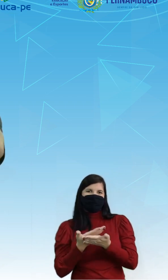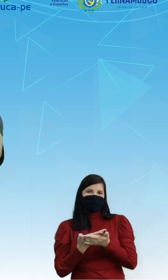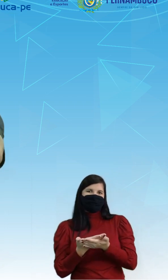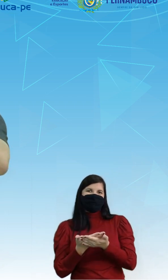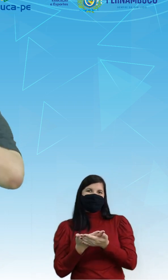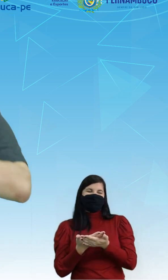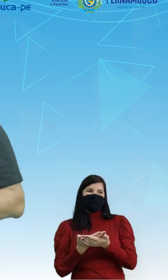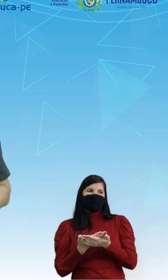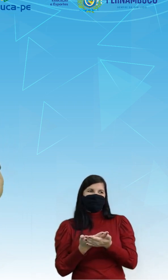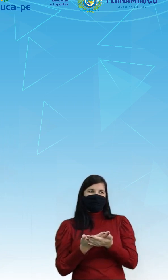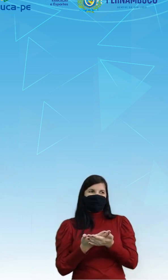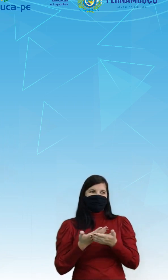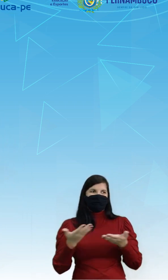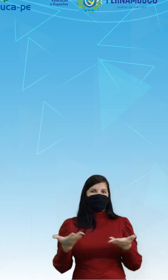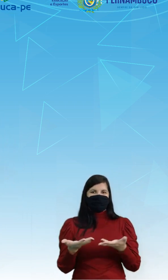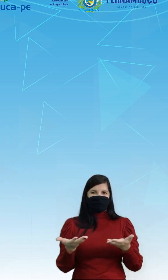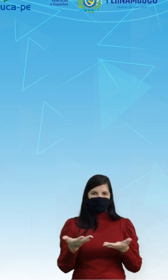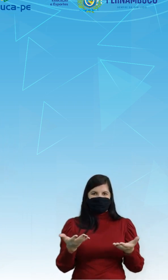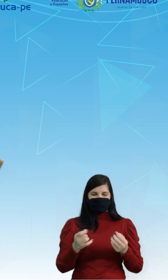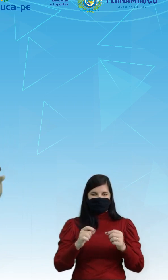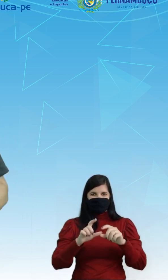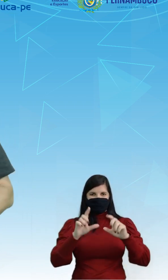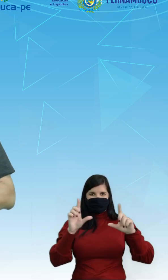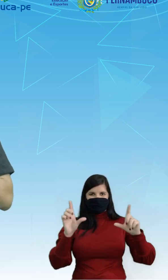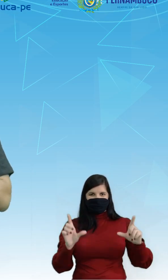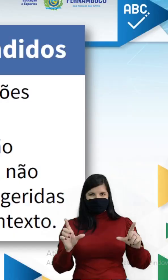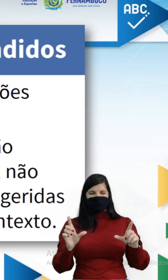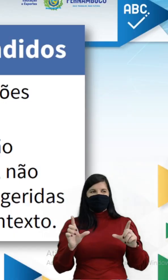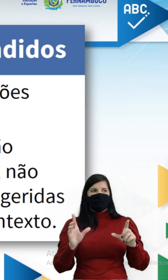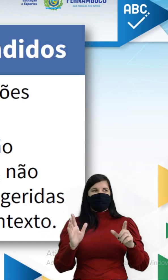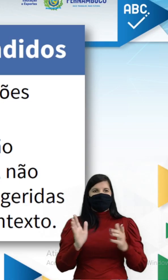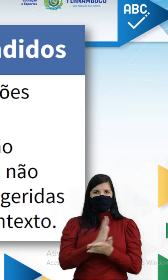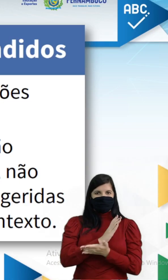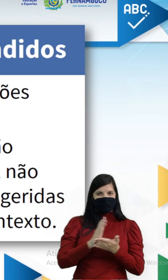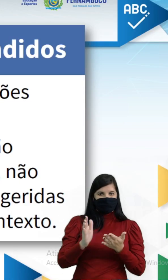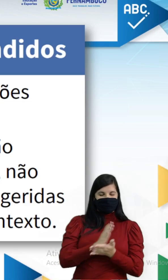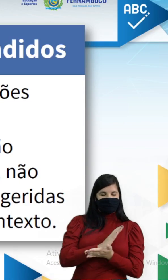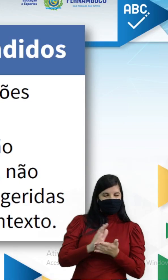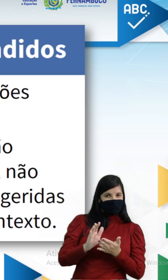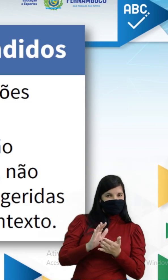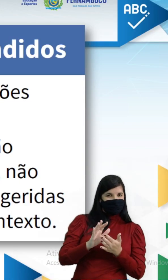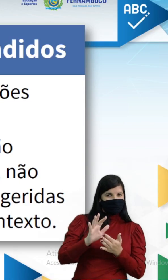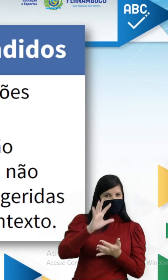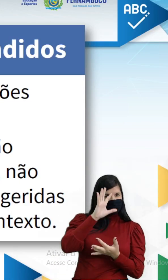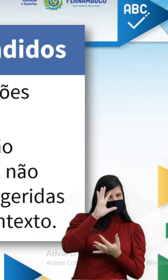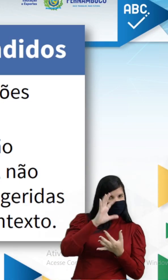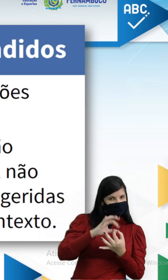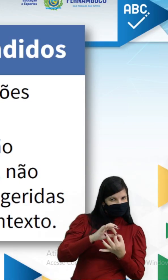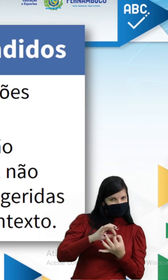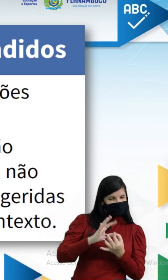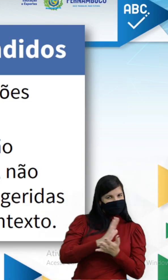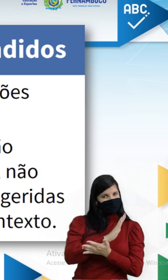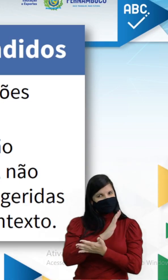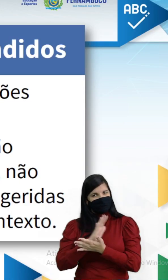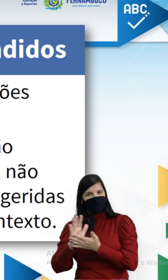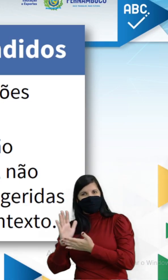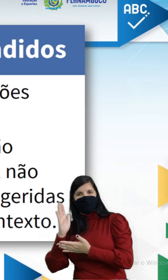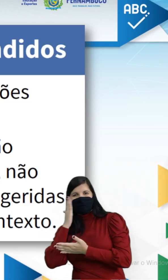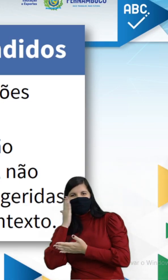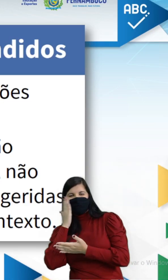Então veja só na tela. Coloquei pressupostos e subtendido. Um texto é composto por, já